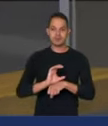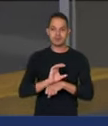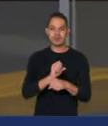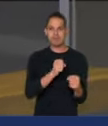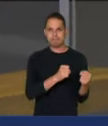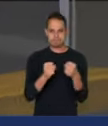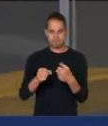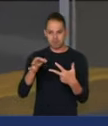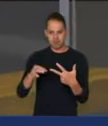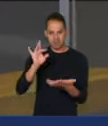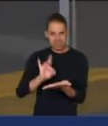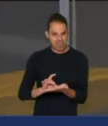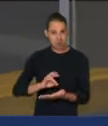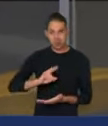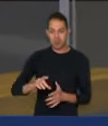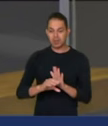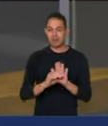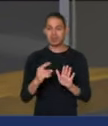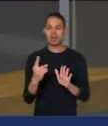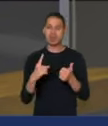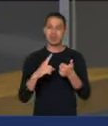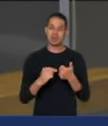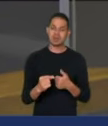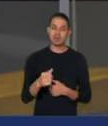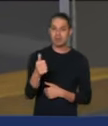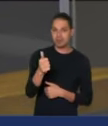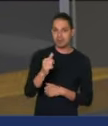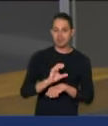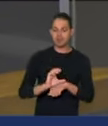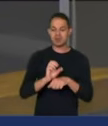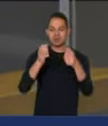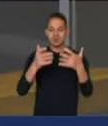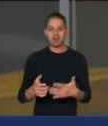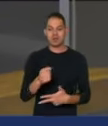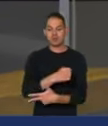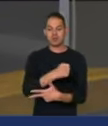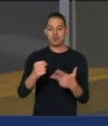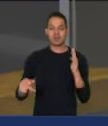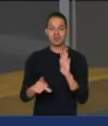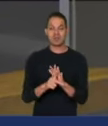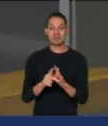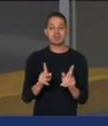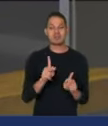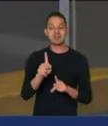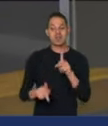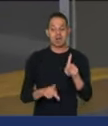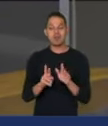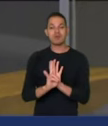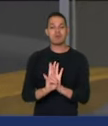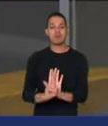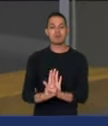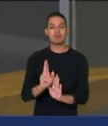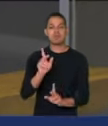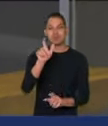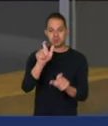poder, porque o parágrafo único do artigo 1º da Constituição diz que todo poder emana do povo que é representado por